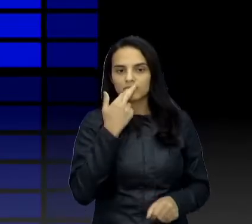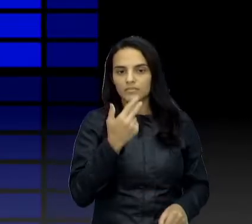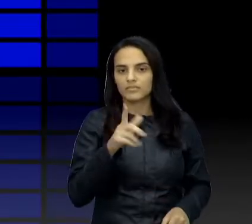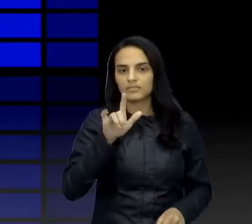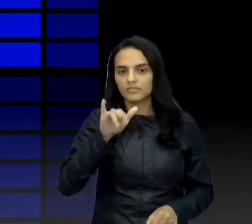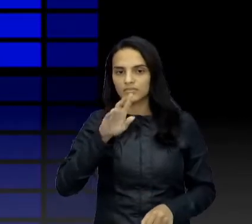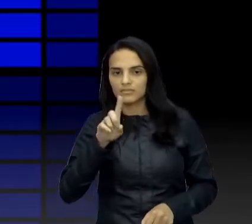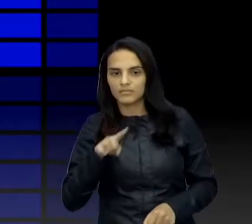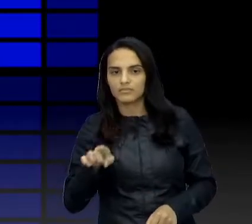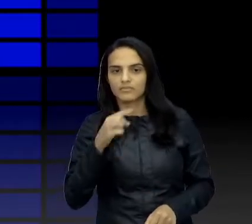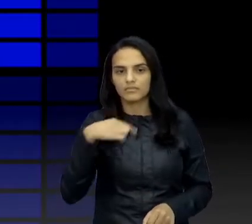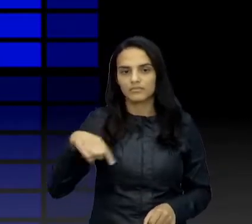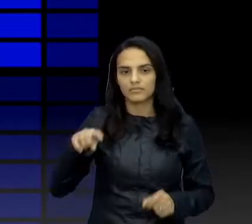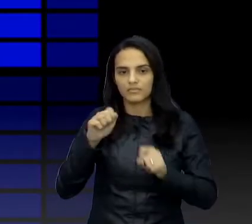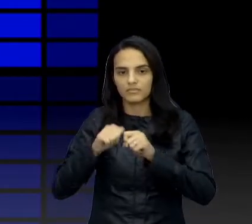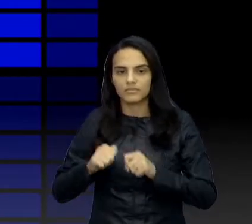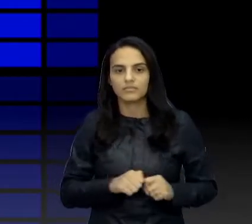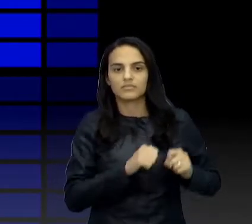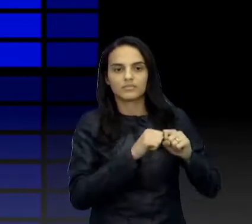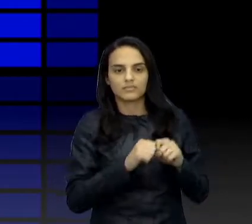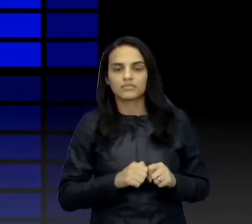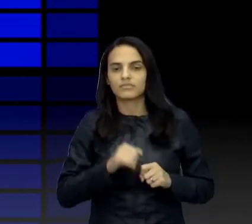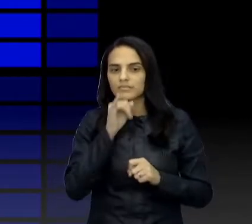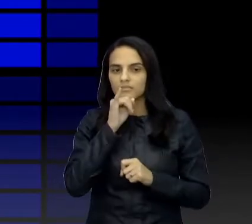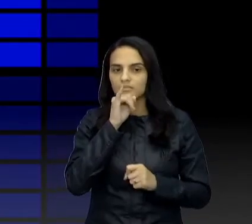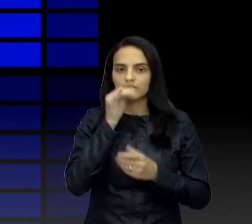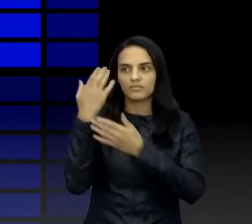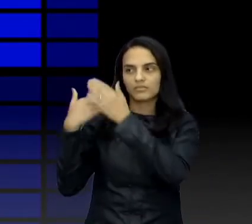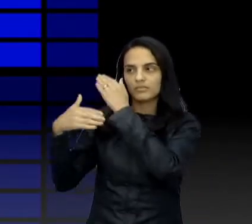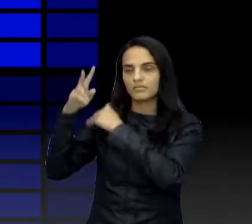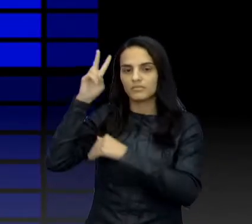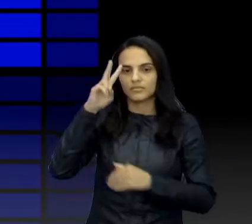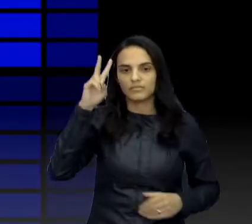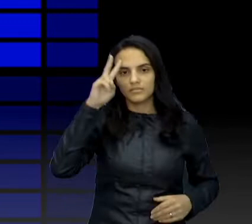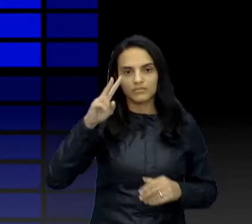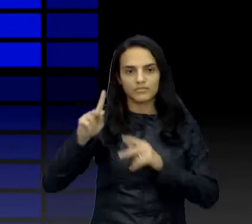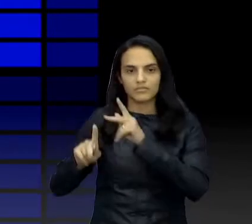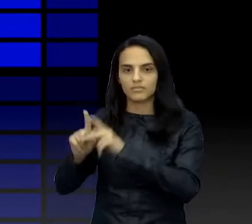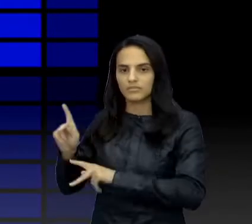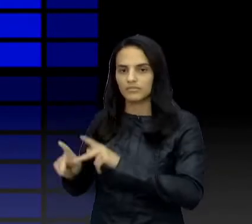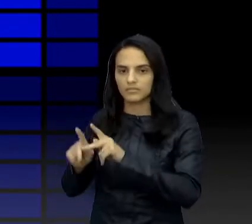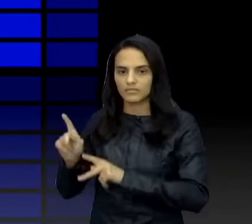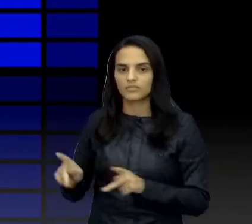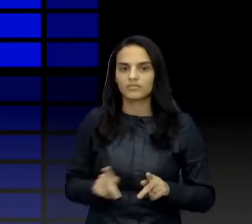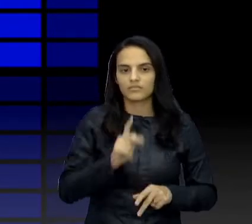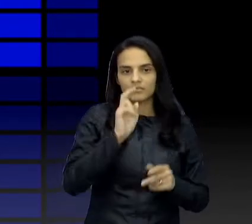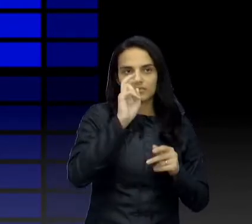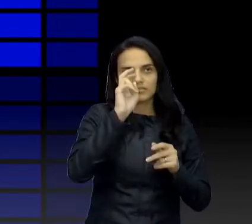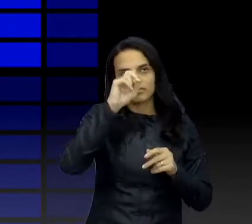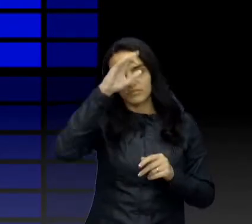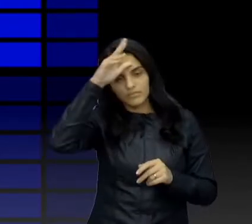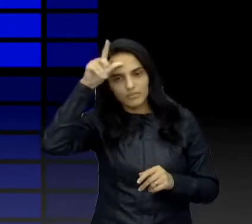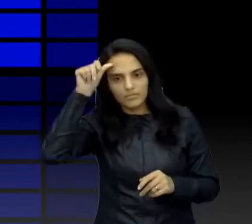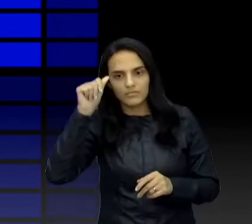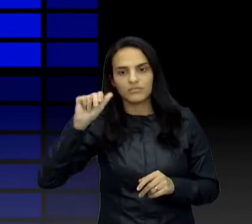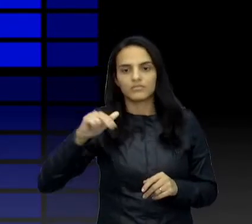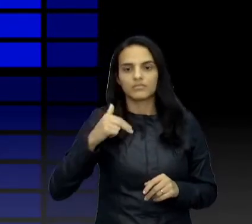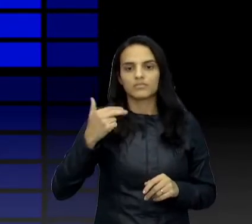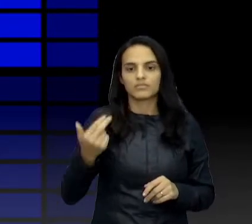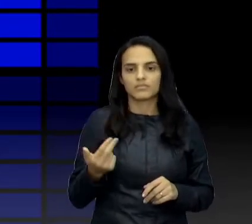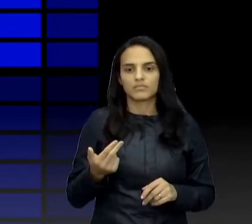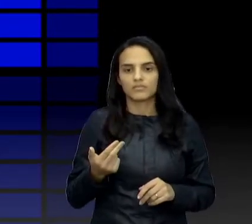for fazer aí uma retomada histórica, né, os povos em África ou os povos